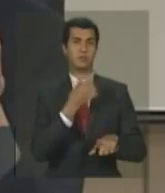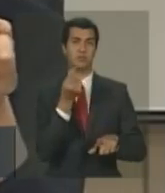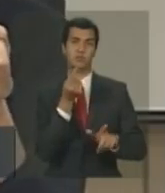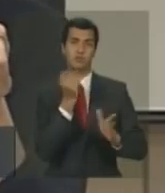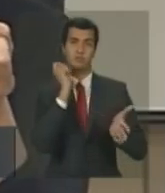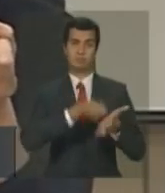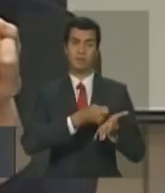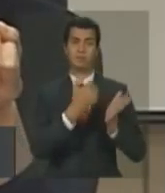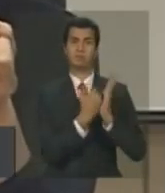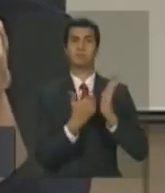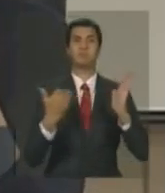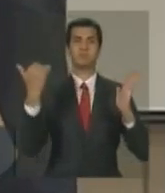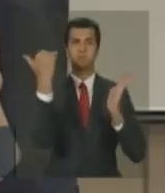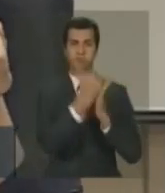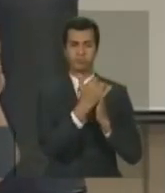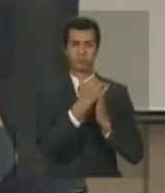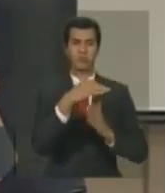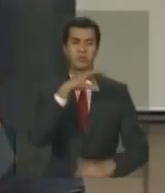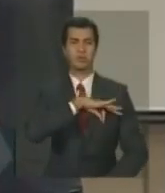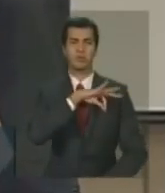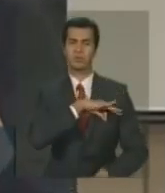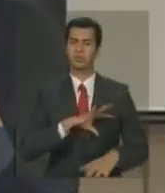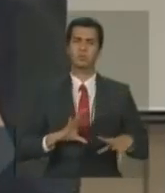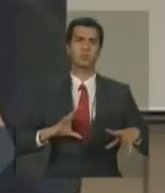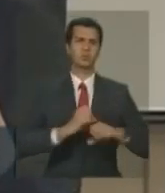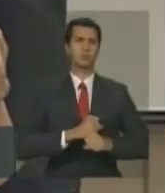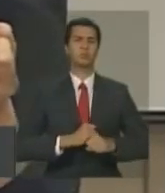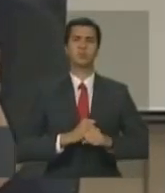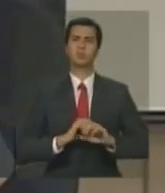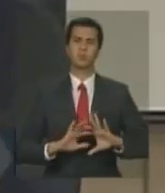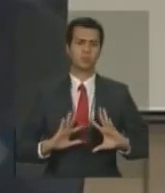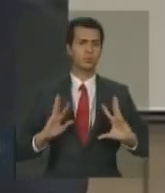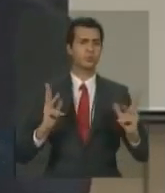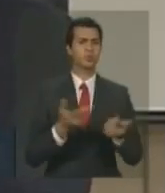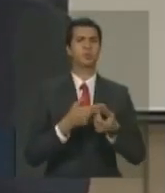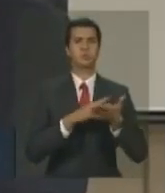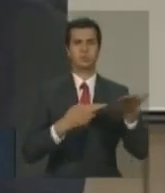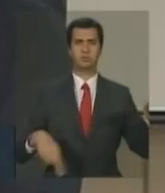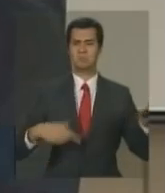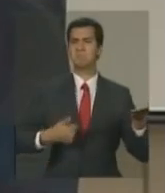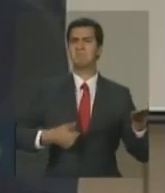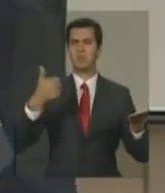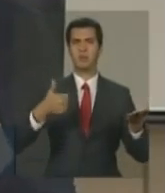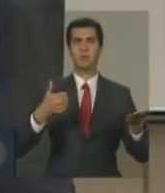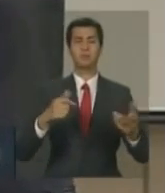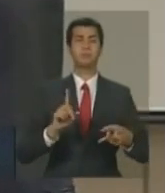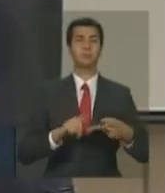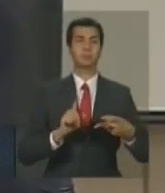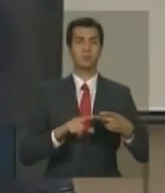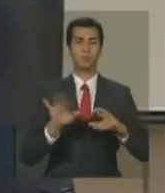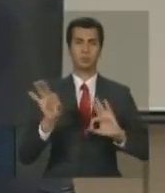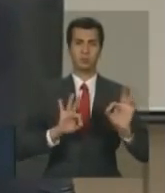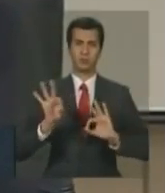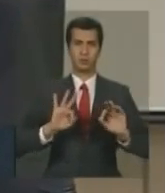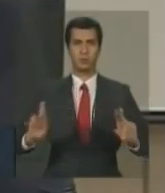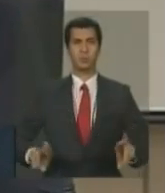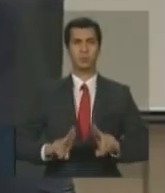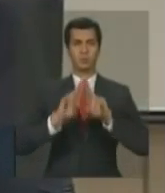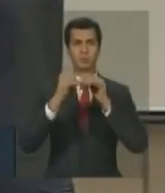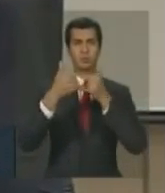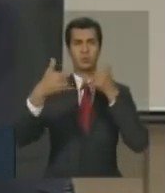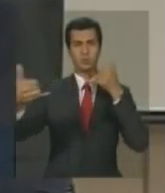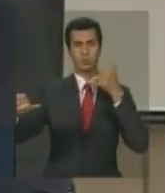Portanto, do ponto de vista de renda, todos os indicadores são melhores. O Luz para Todos, que é uma revolução no